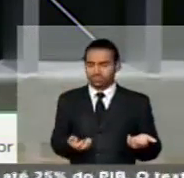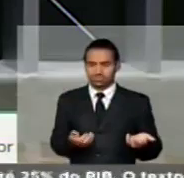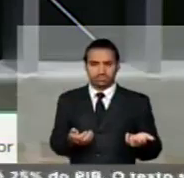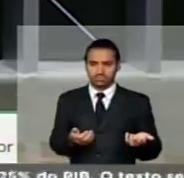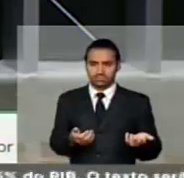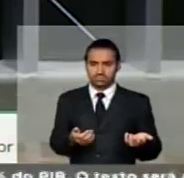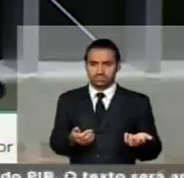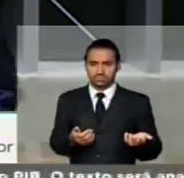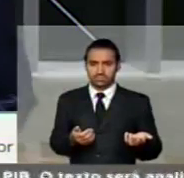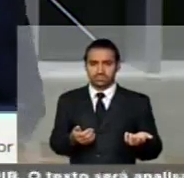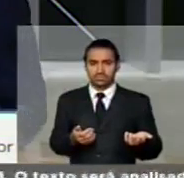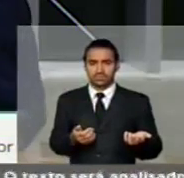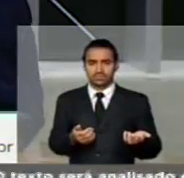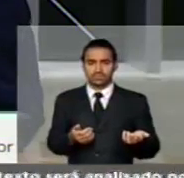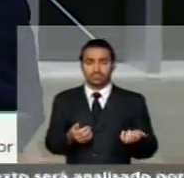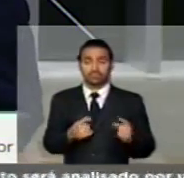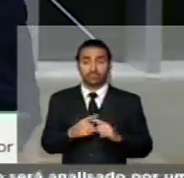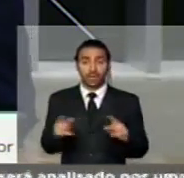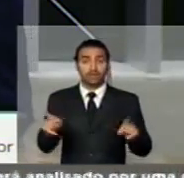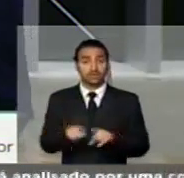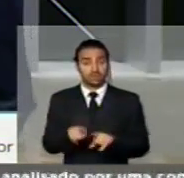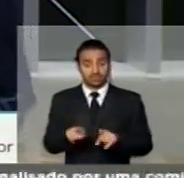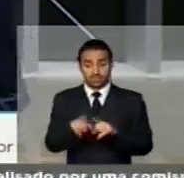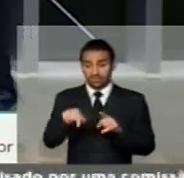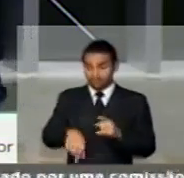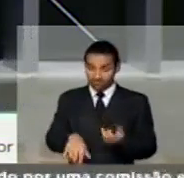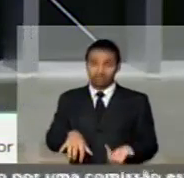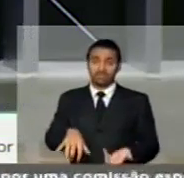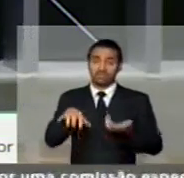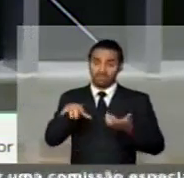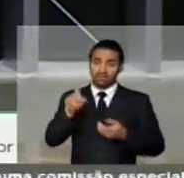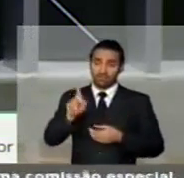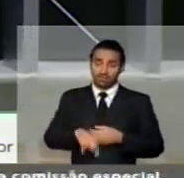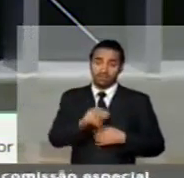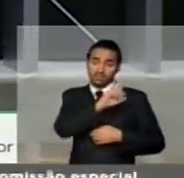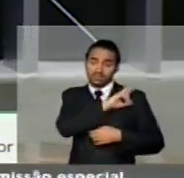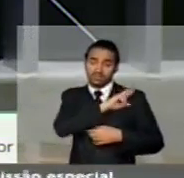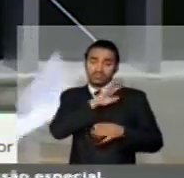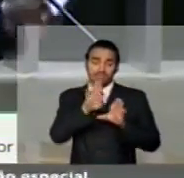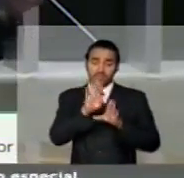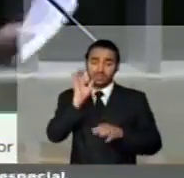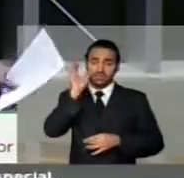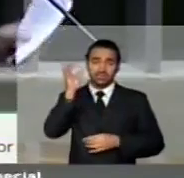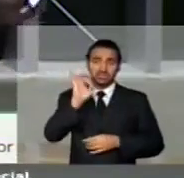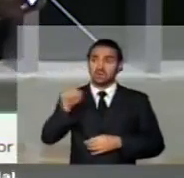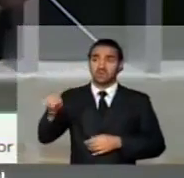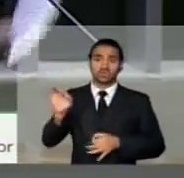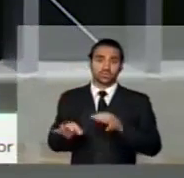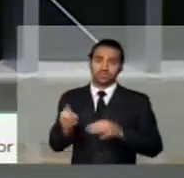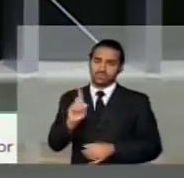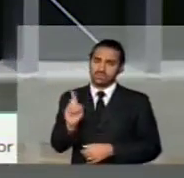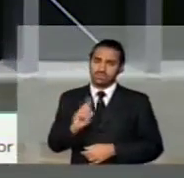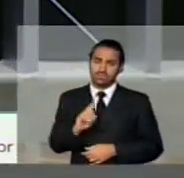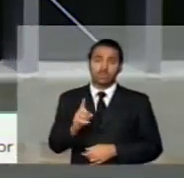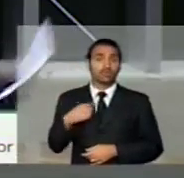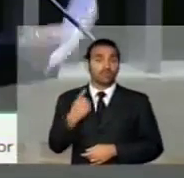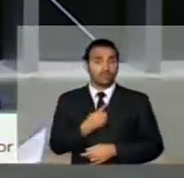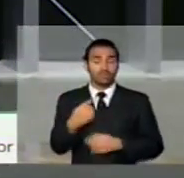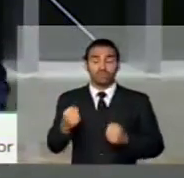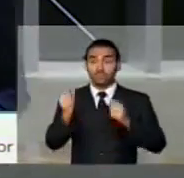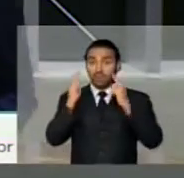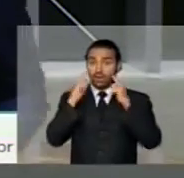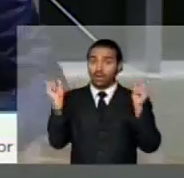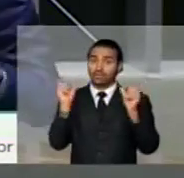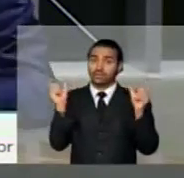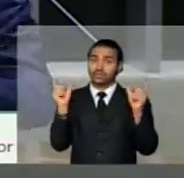à justiça brasileira, mas que cabem também a esse Congresso e ao Poder Executivo. Nós precisamos estar atentos para que